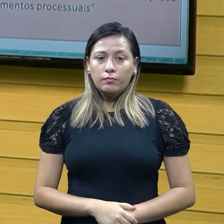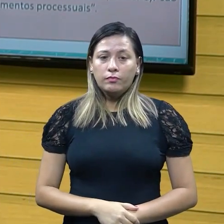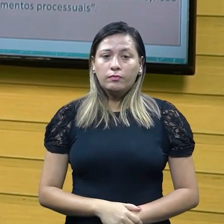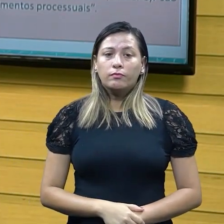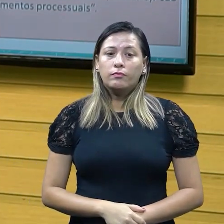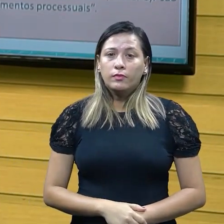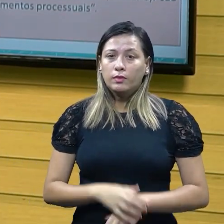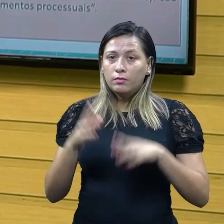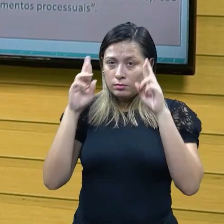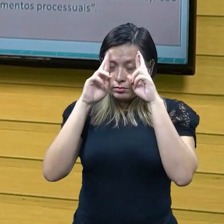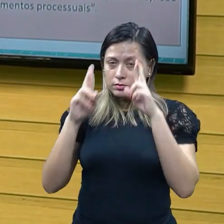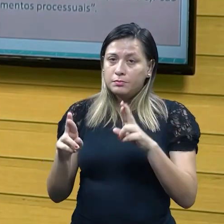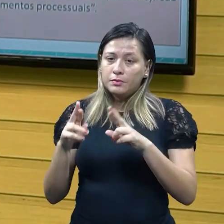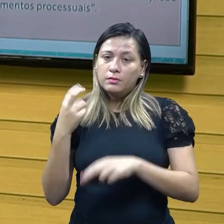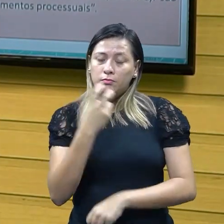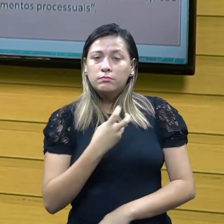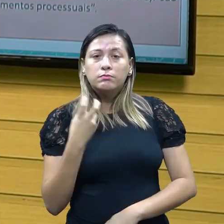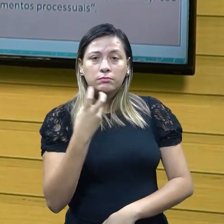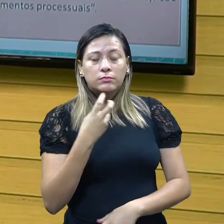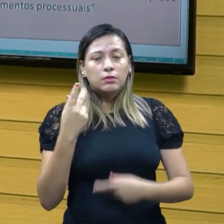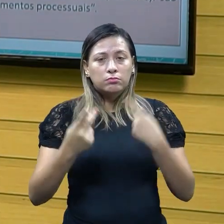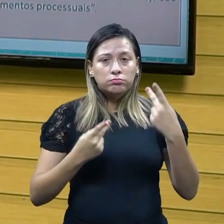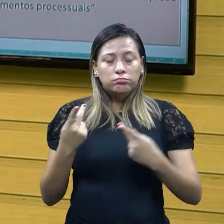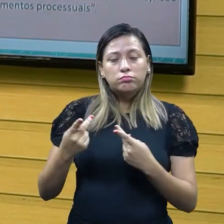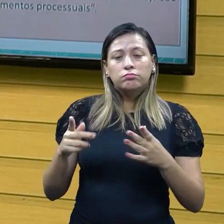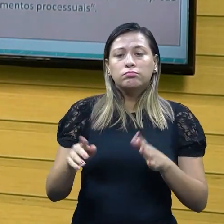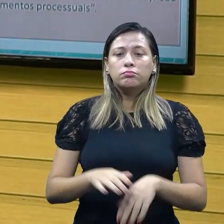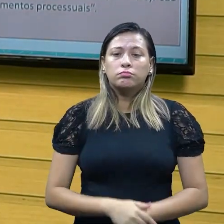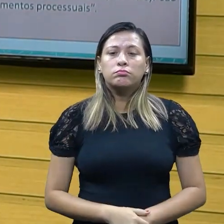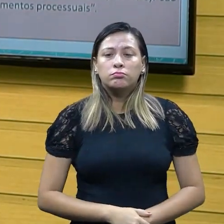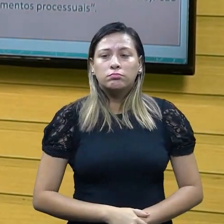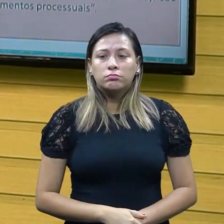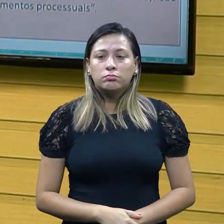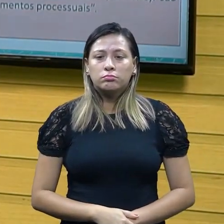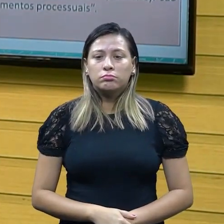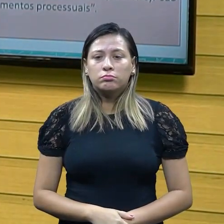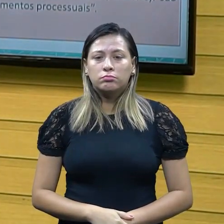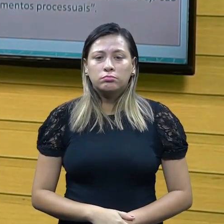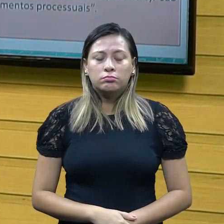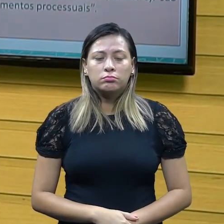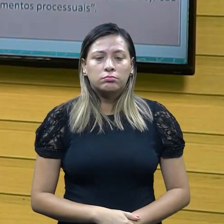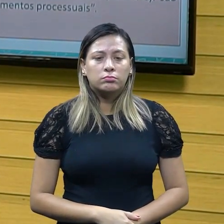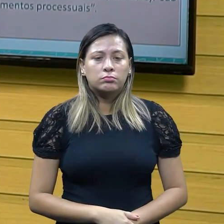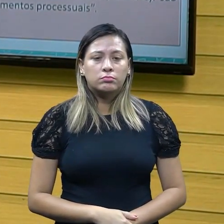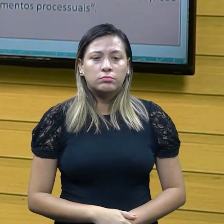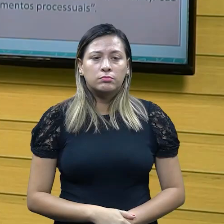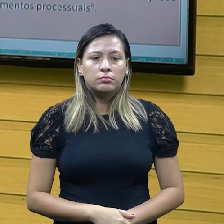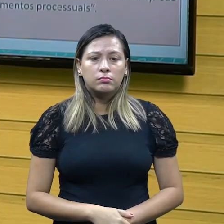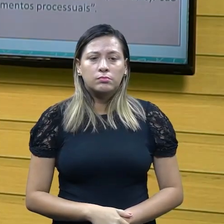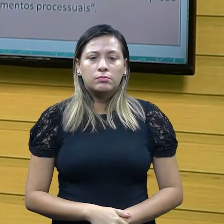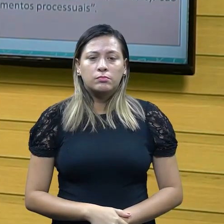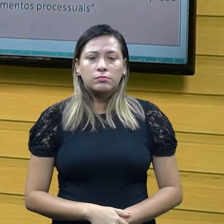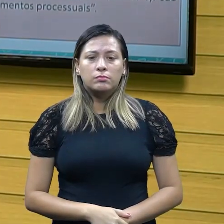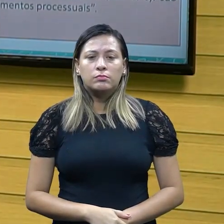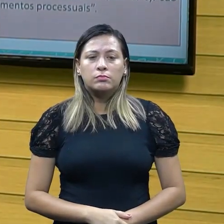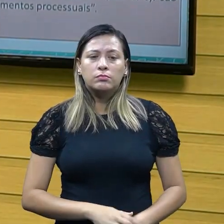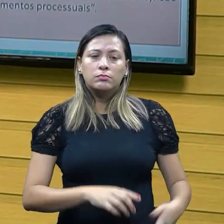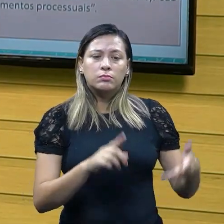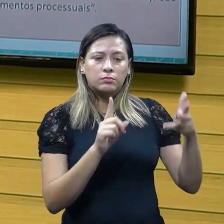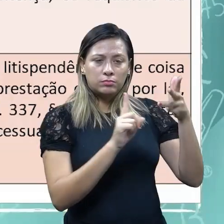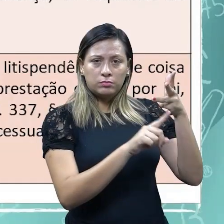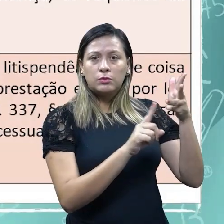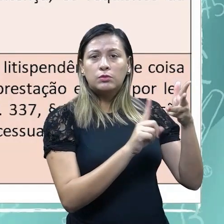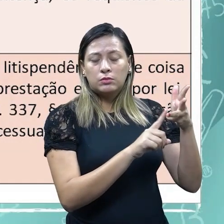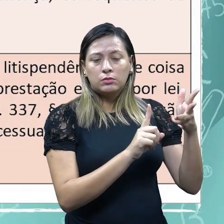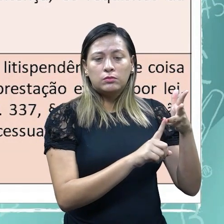respeito muito à questão da oralidade, tá? Da economia e do princípio da celeridade processual, para que ande mais